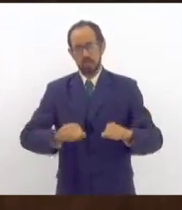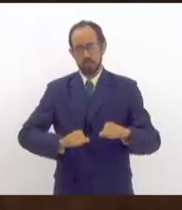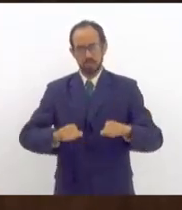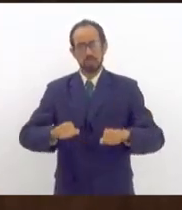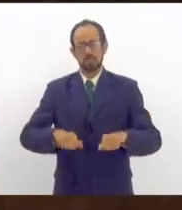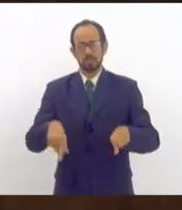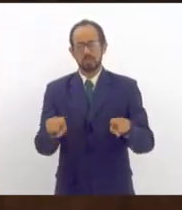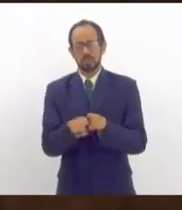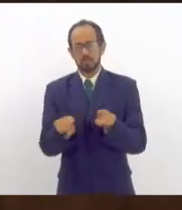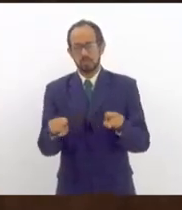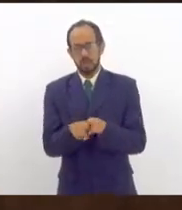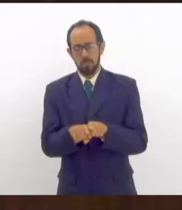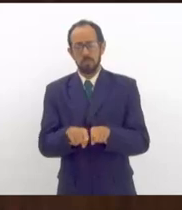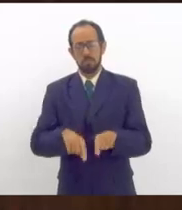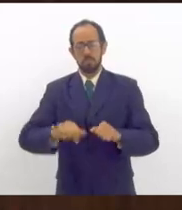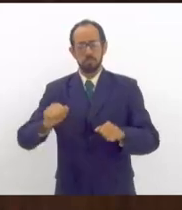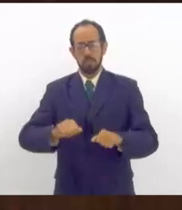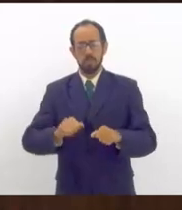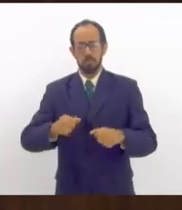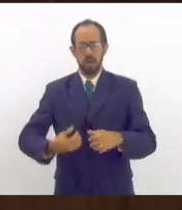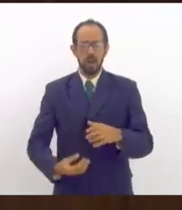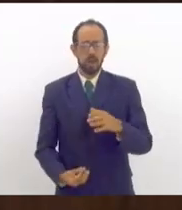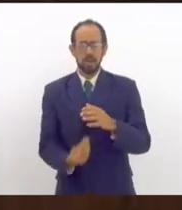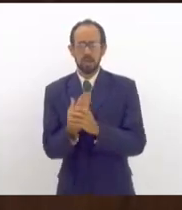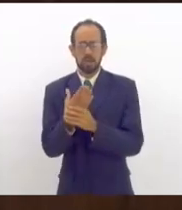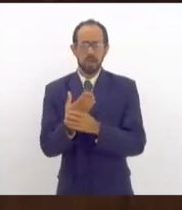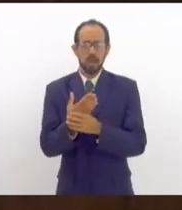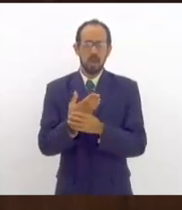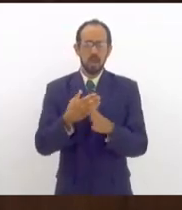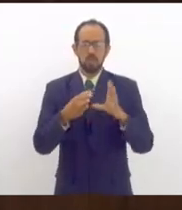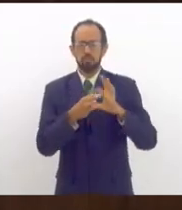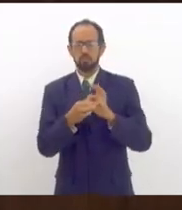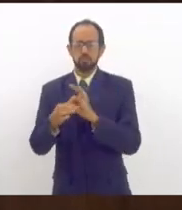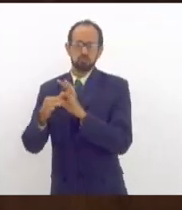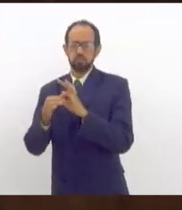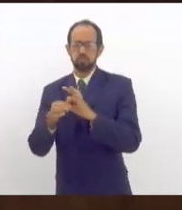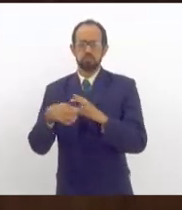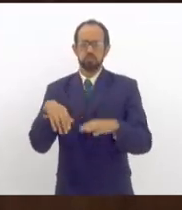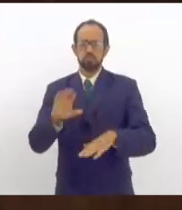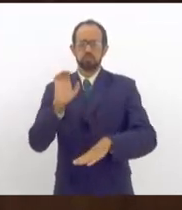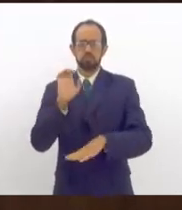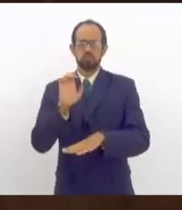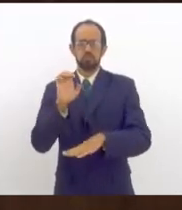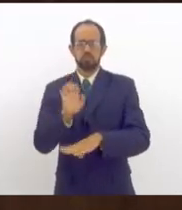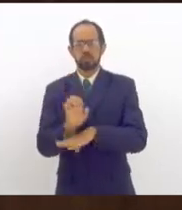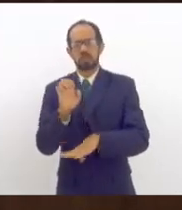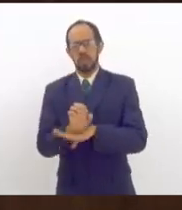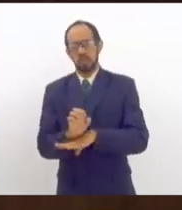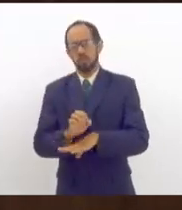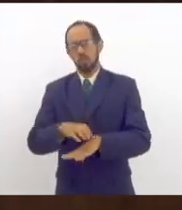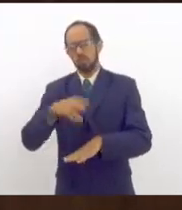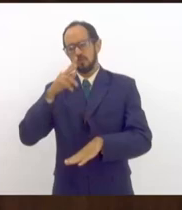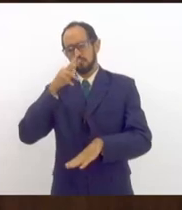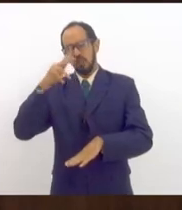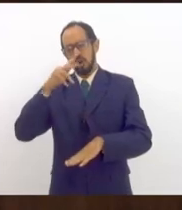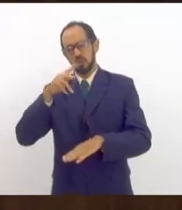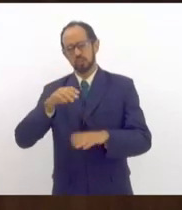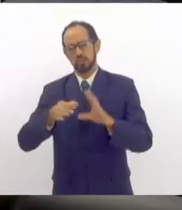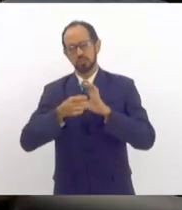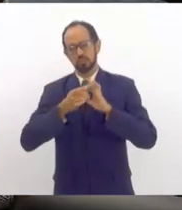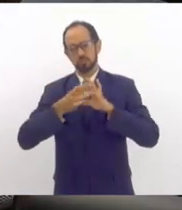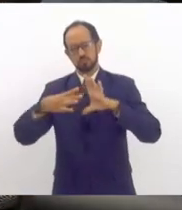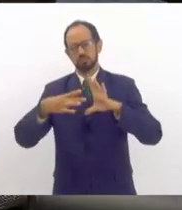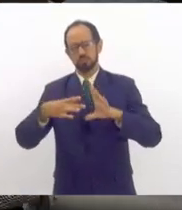também para construir em perspectiva no horizonte um estado forte que tem uma economia autônoma Soberana Obrigada